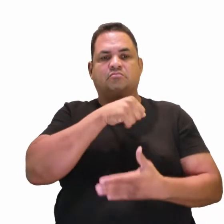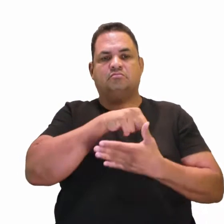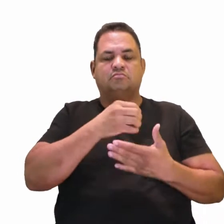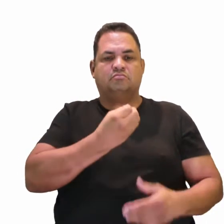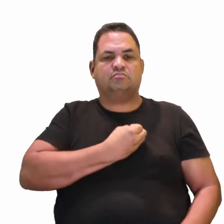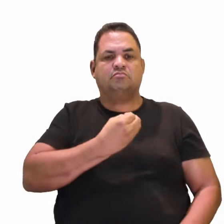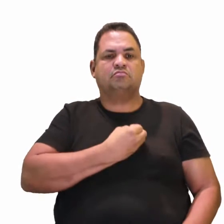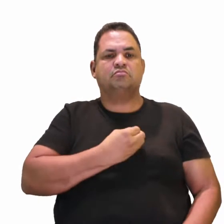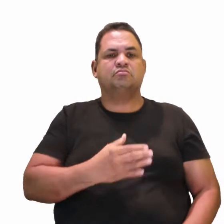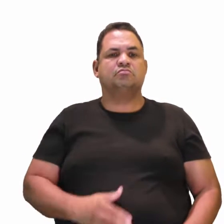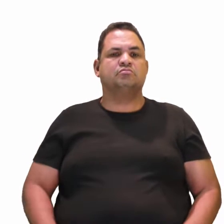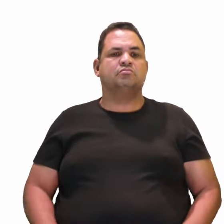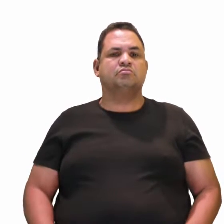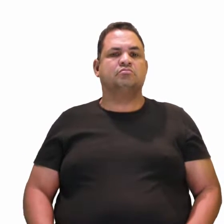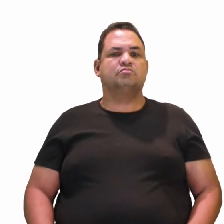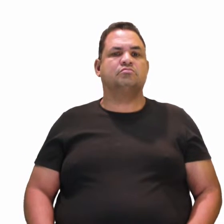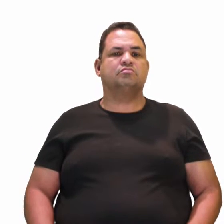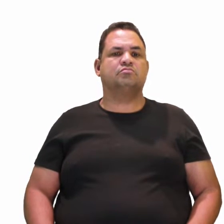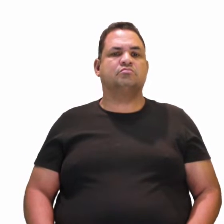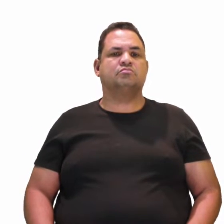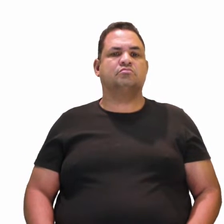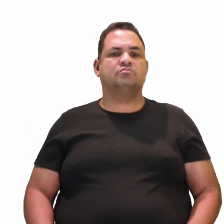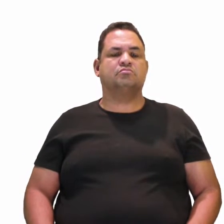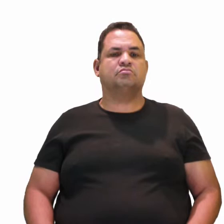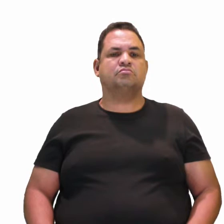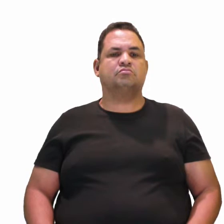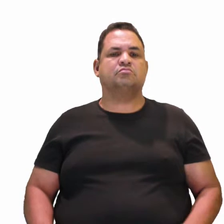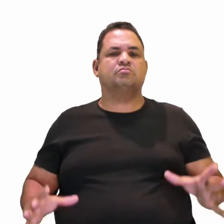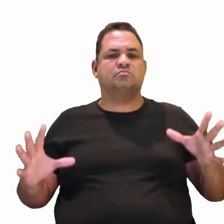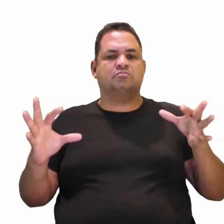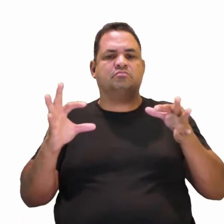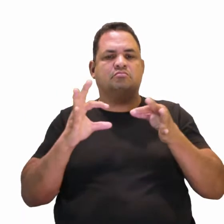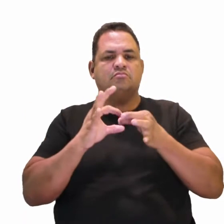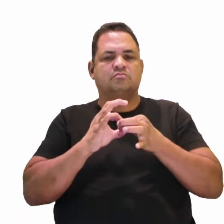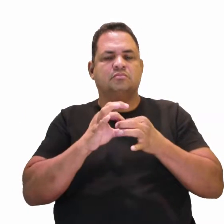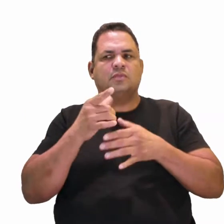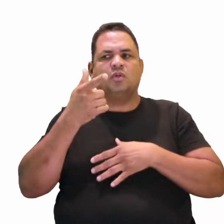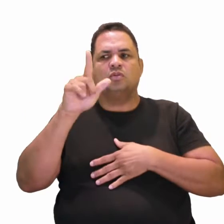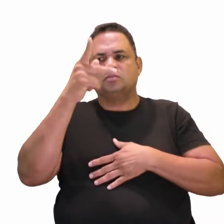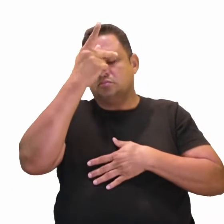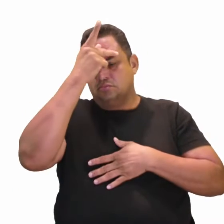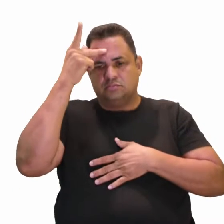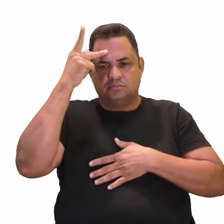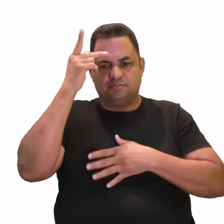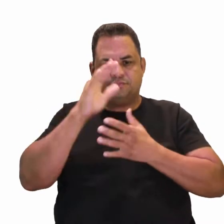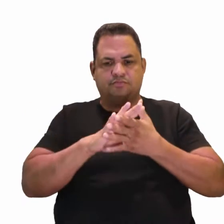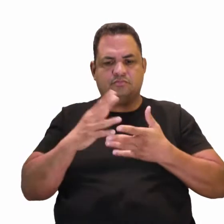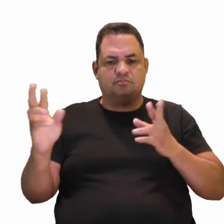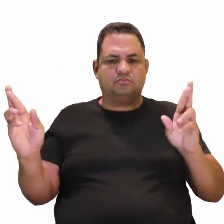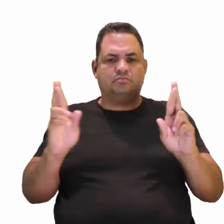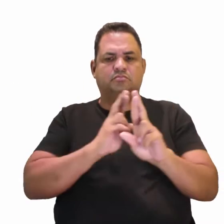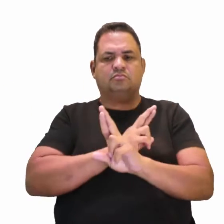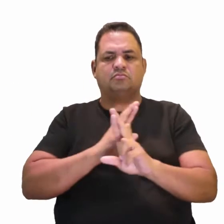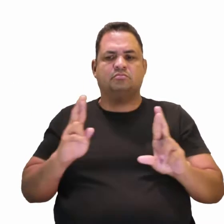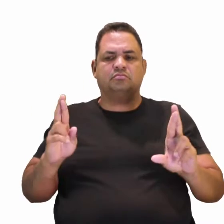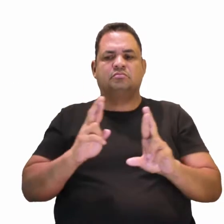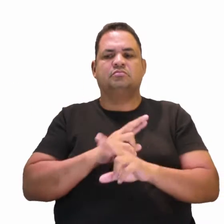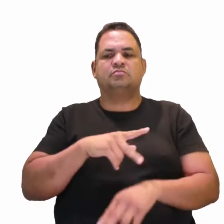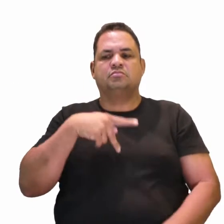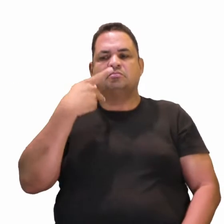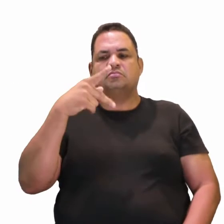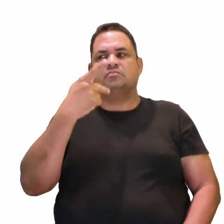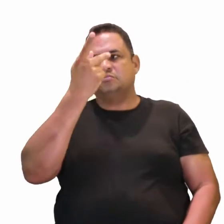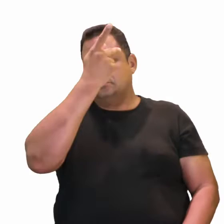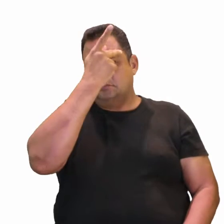número 1? Vocês colocaram connect, se conectar com outros, porque está falando aqui sobre relacionamento, né,